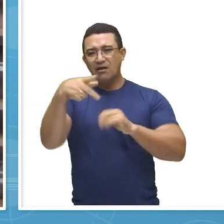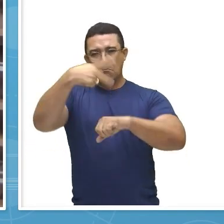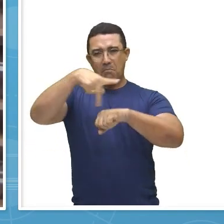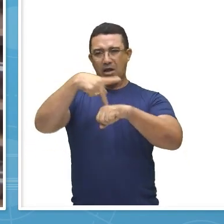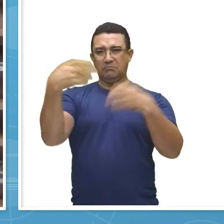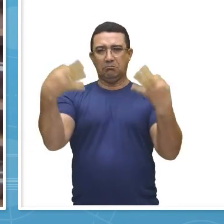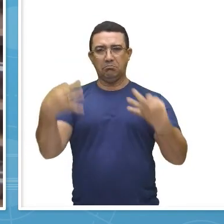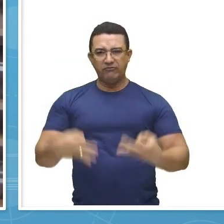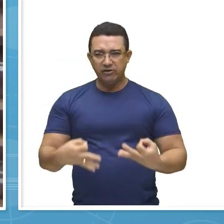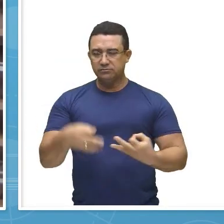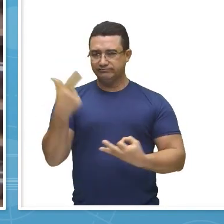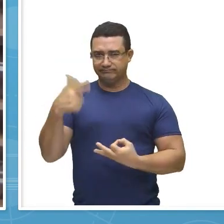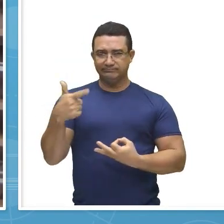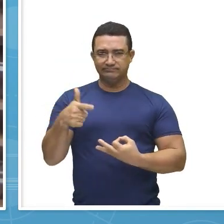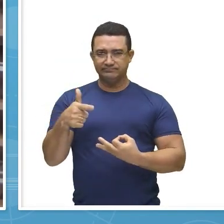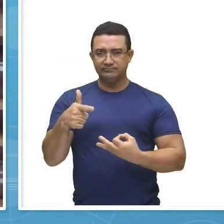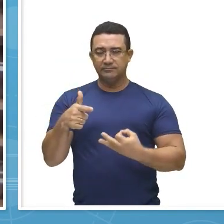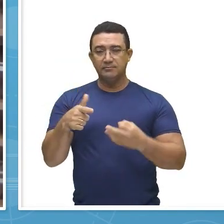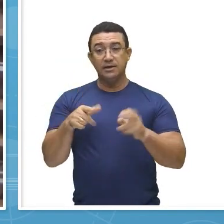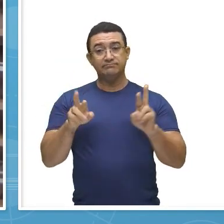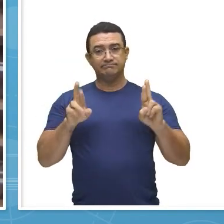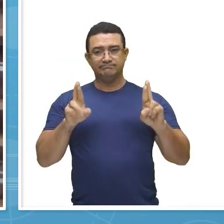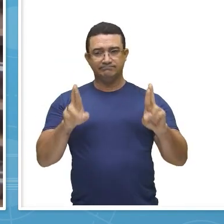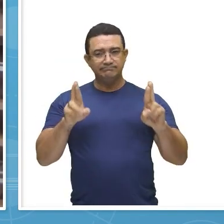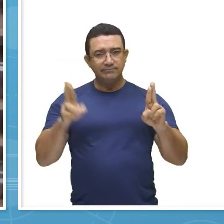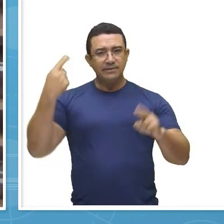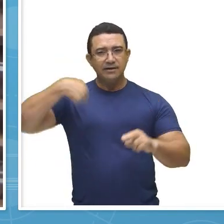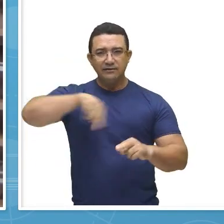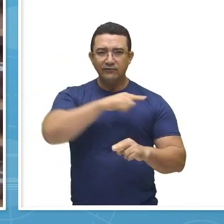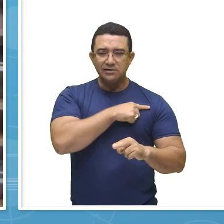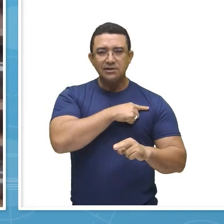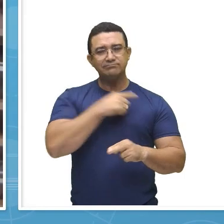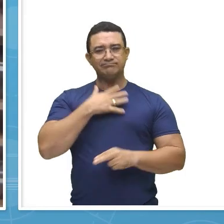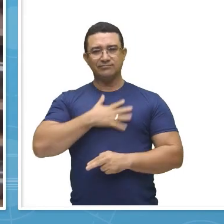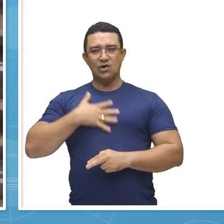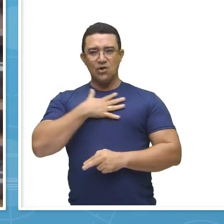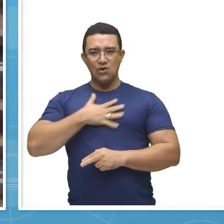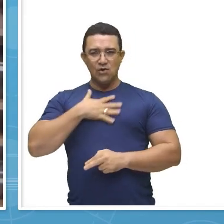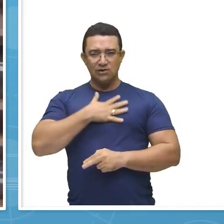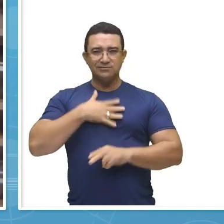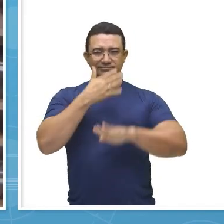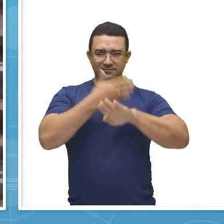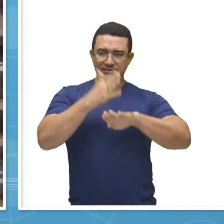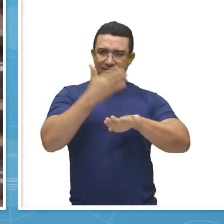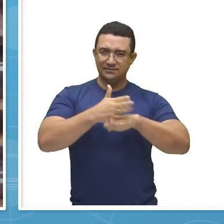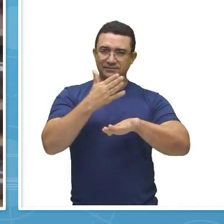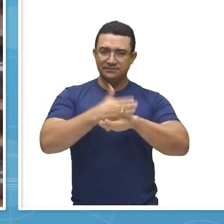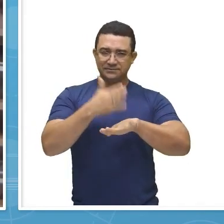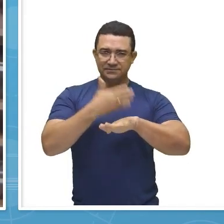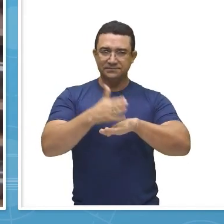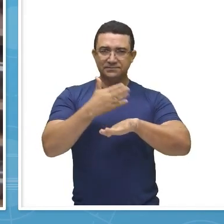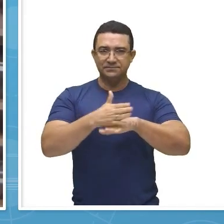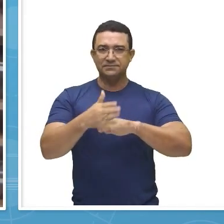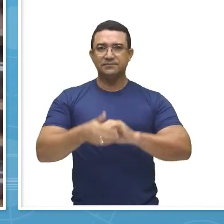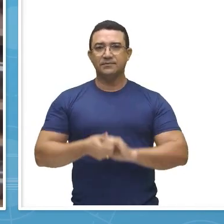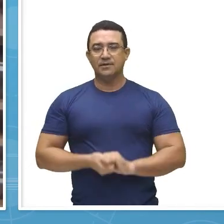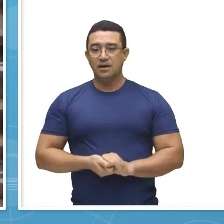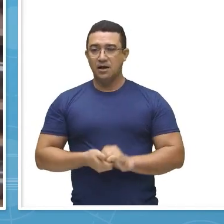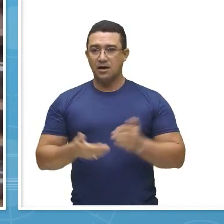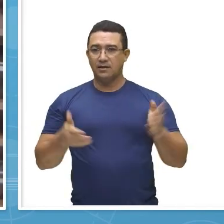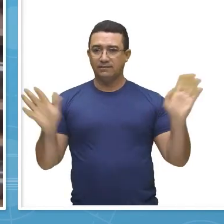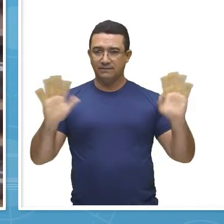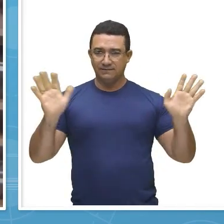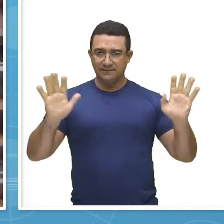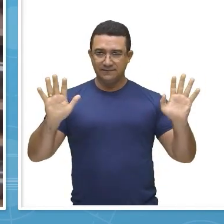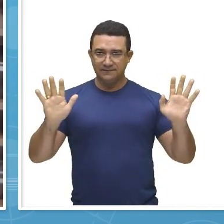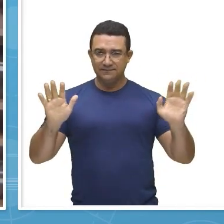tá bom? Então é isso, eu espero que vocês tenham gostado do nosso exercitando, tá? E até a